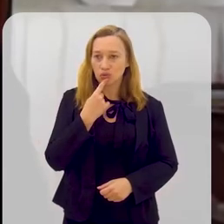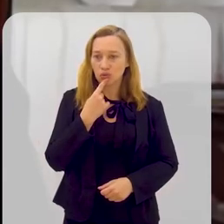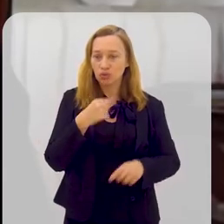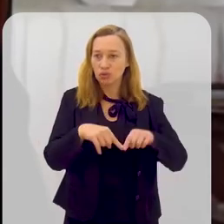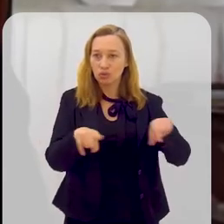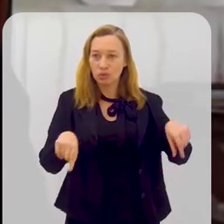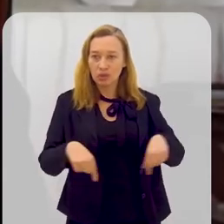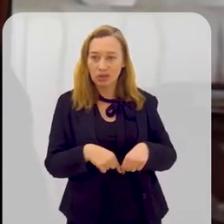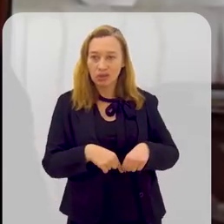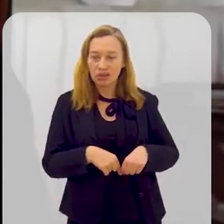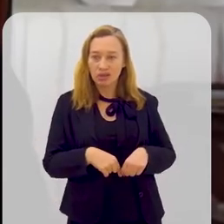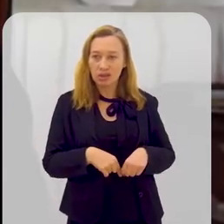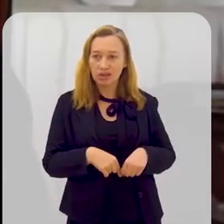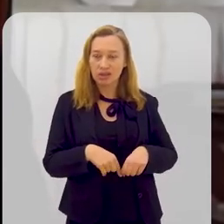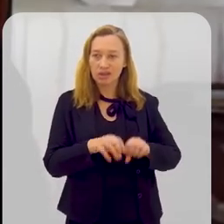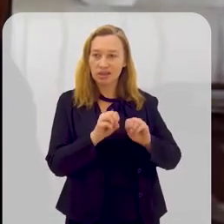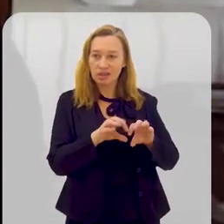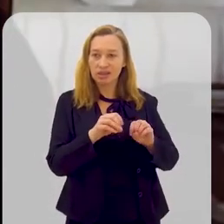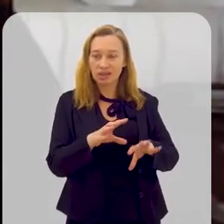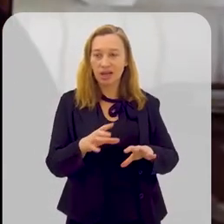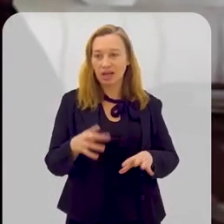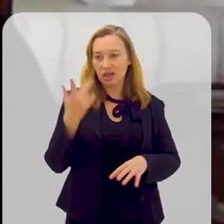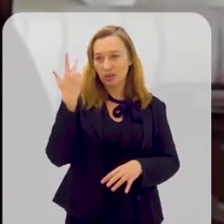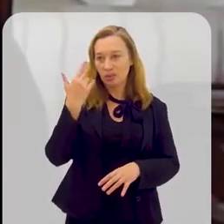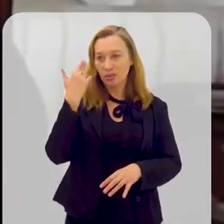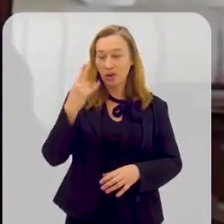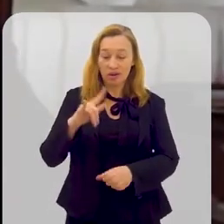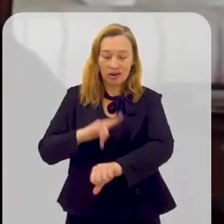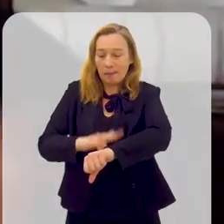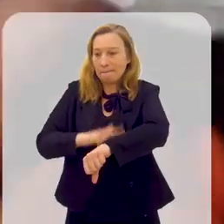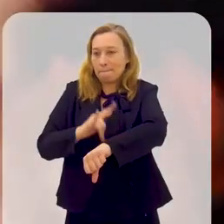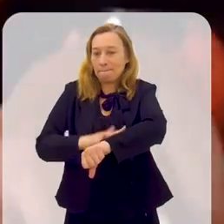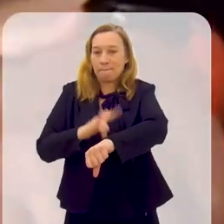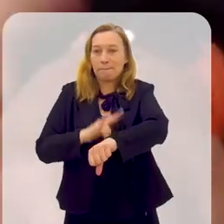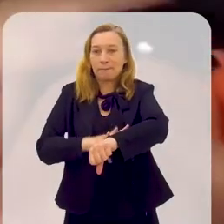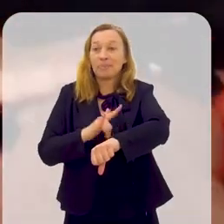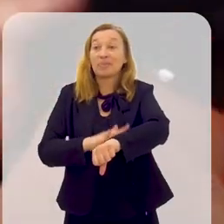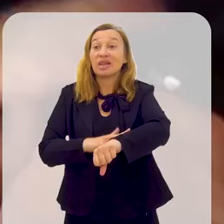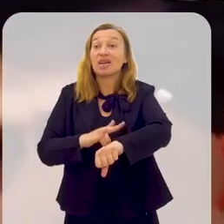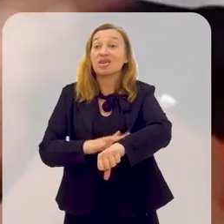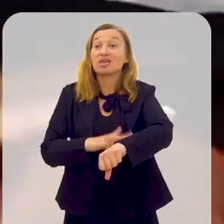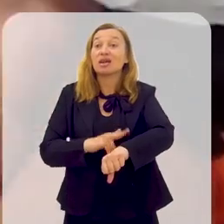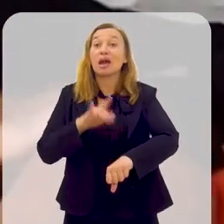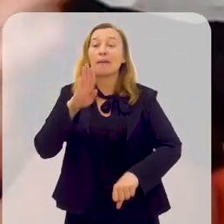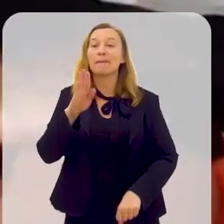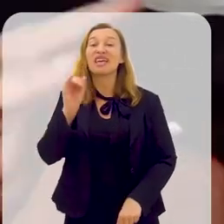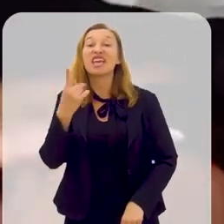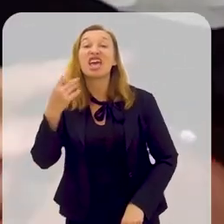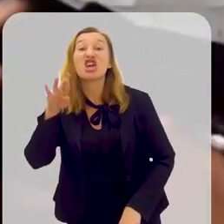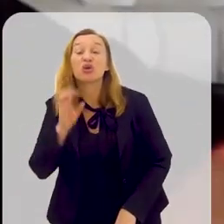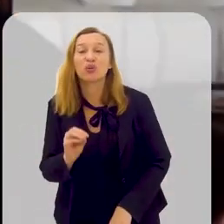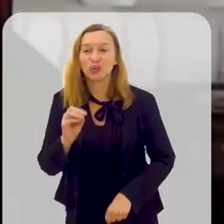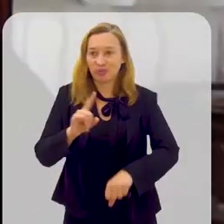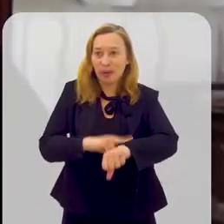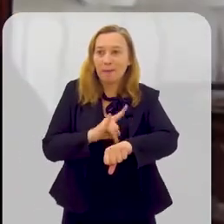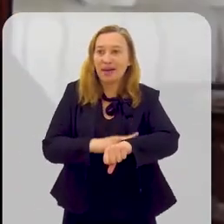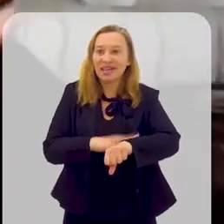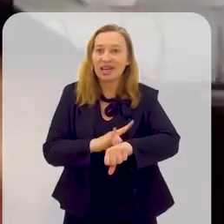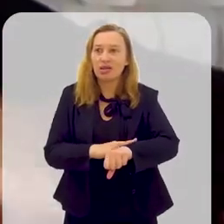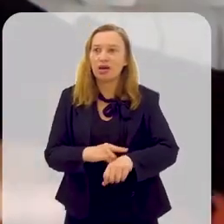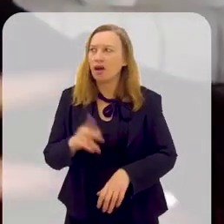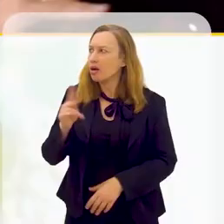surdo na classe comum então ele falava para professora assim ele fazia o sinal sinal de